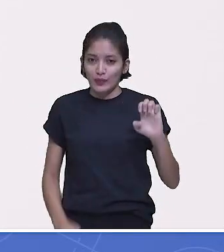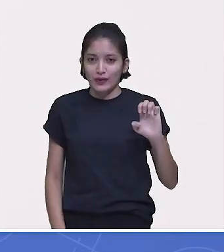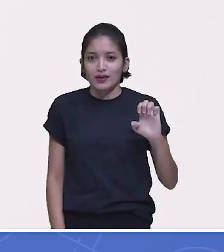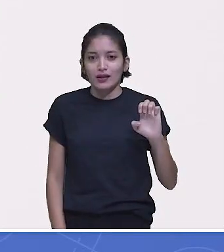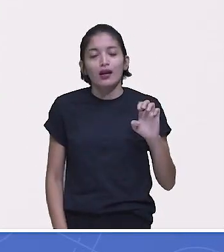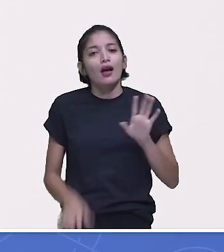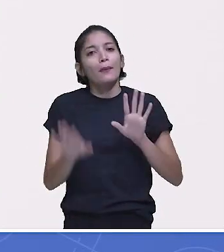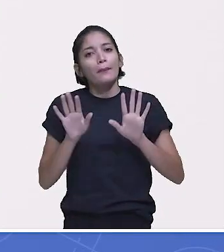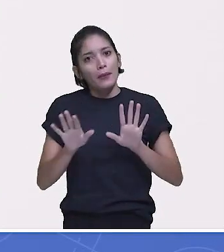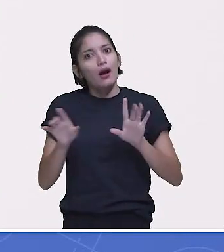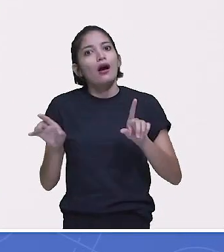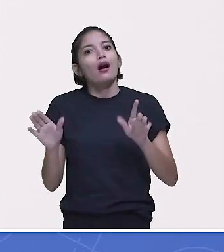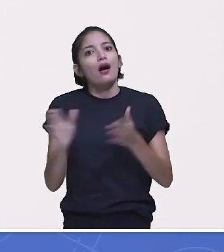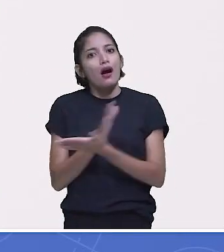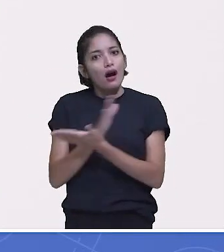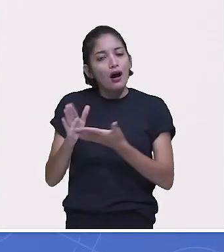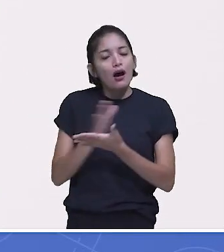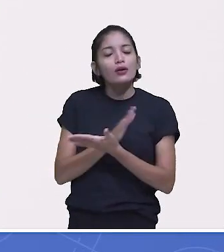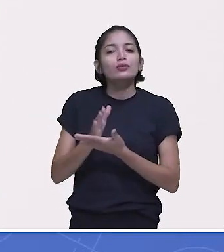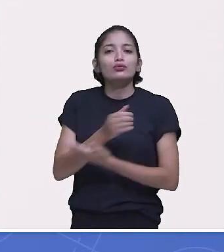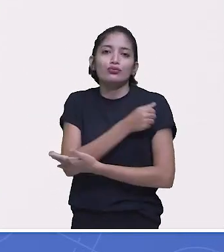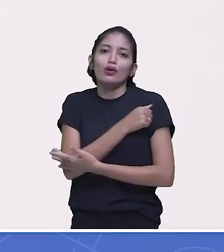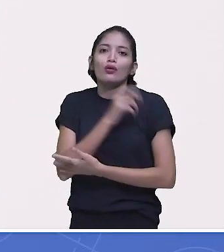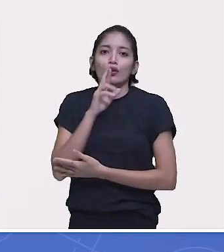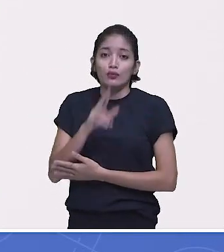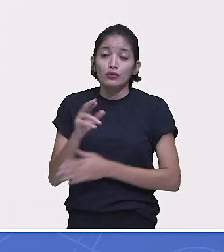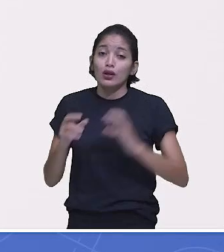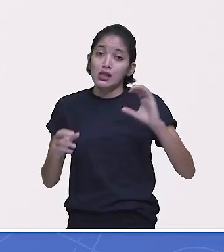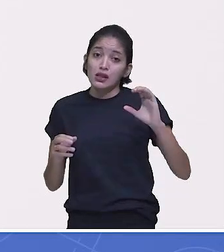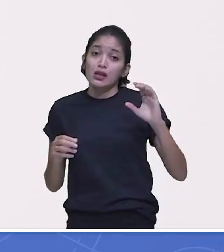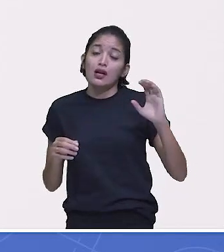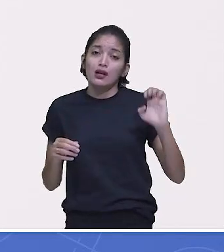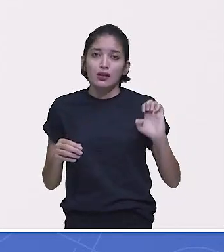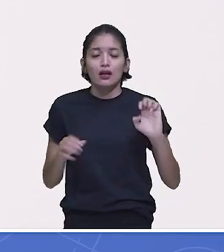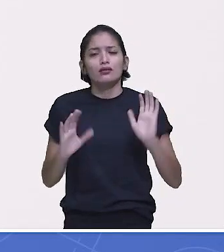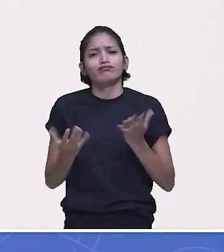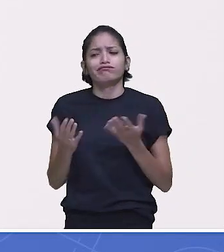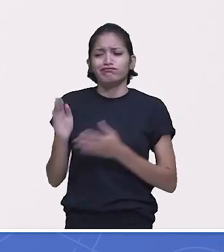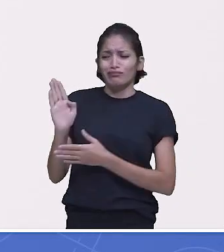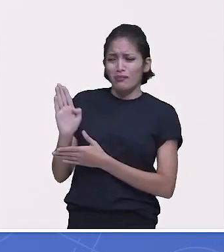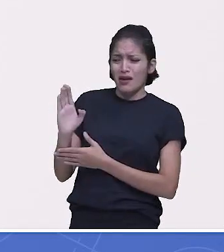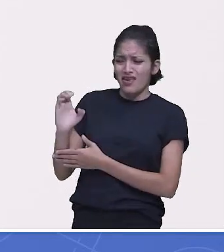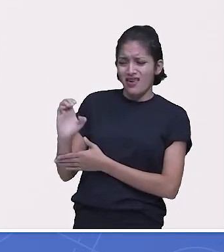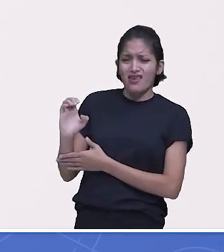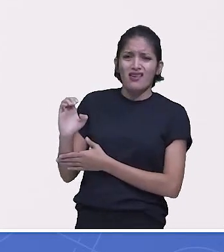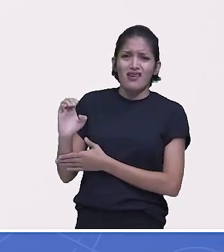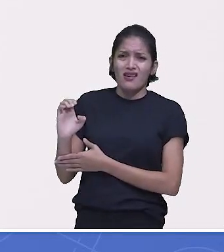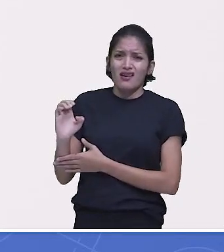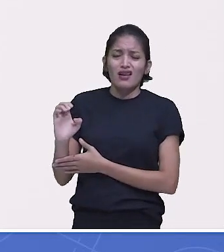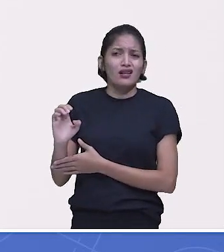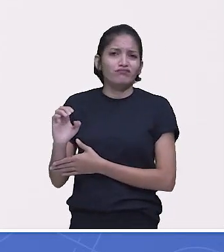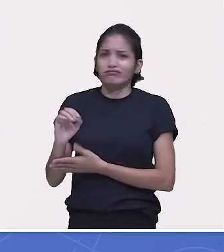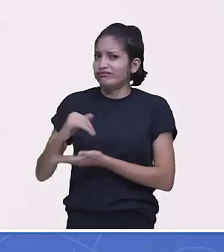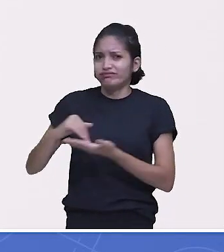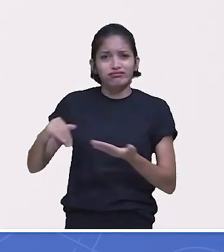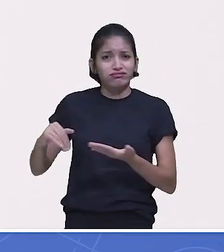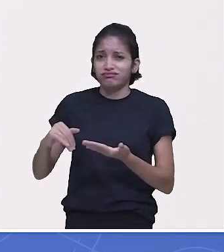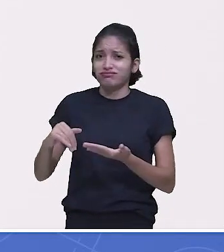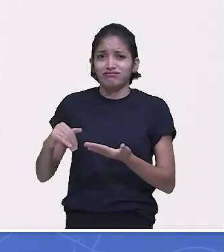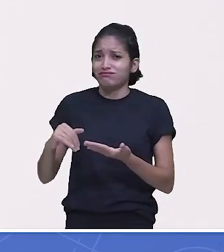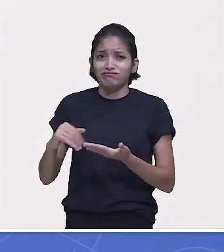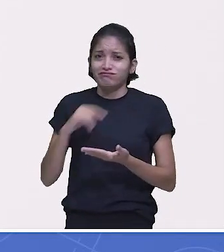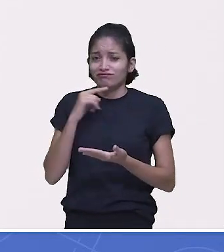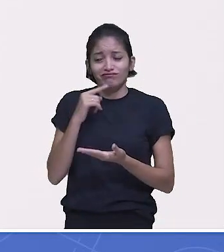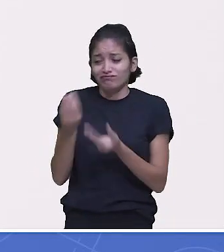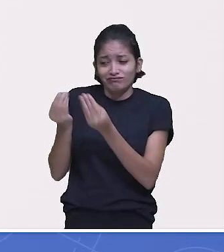aí que decidiu também pela C e pela A. A B e a D percebi que ficaram de fora, né? Ficaram de